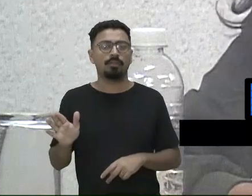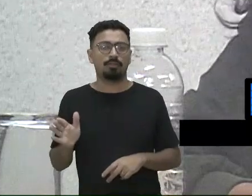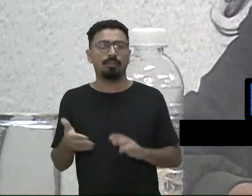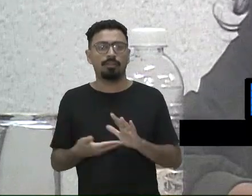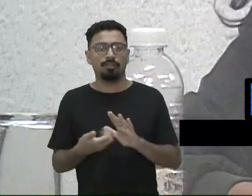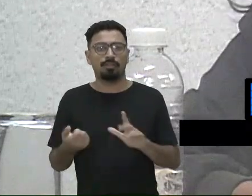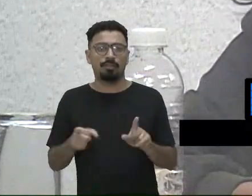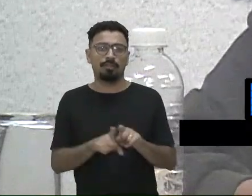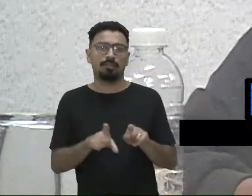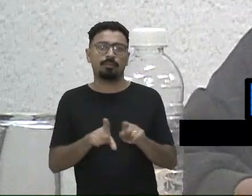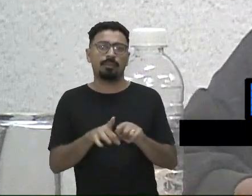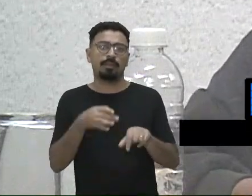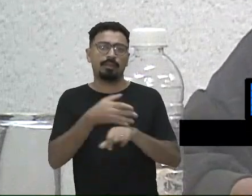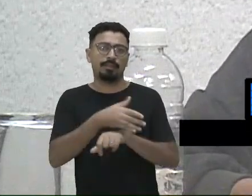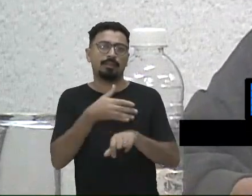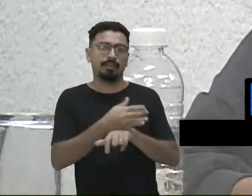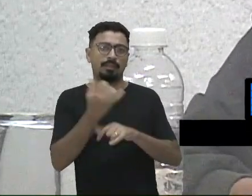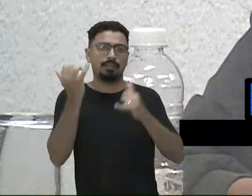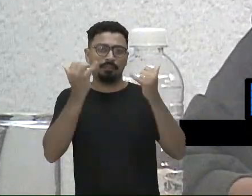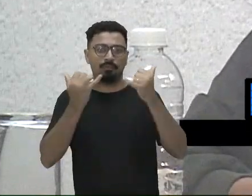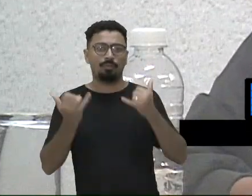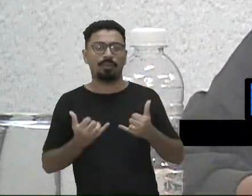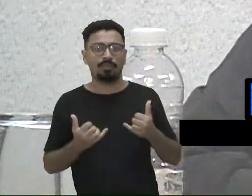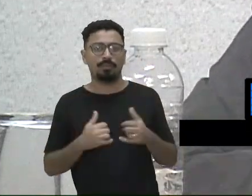que eu acessasse informações.